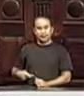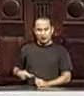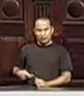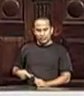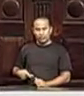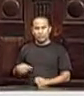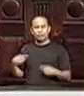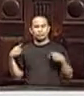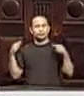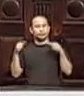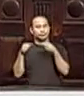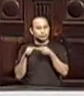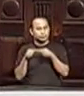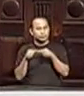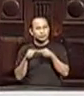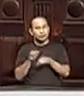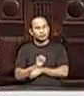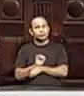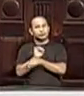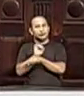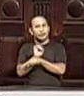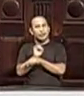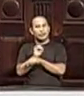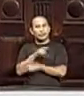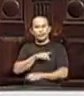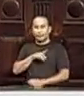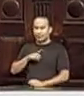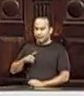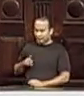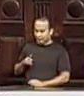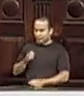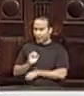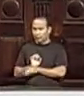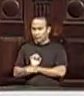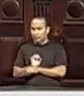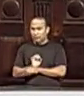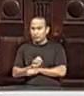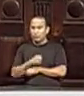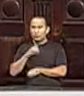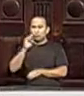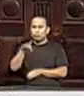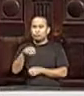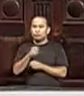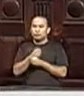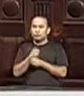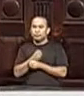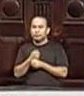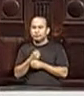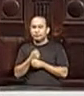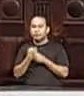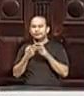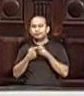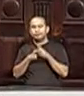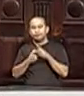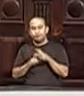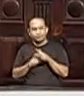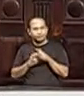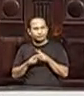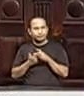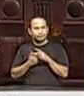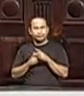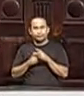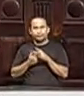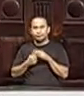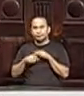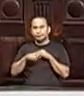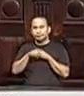por acordo entre o Estado e o Ministério Público Estadual, nos últimos anos esse reajuste tarifário vem se dando